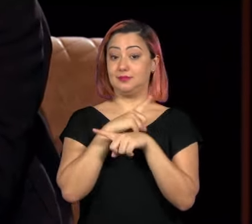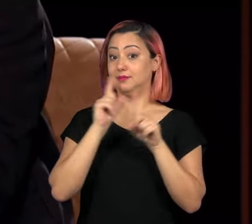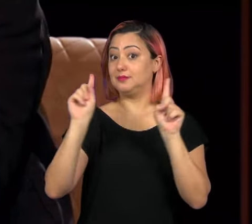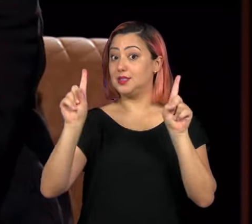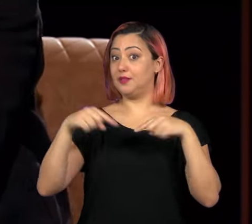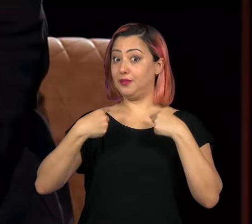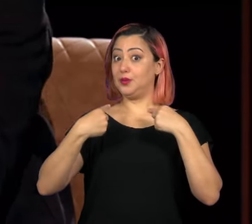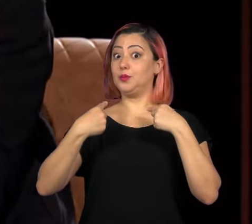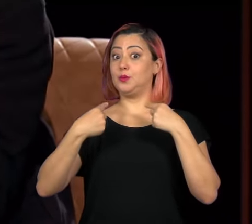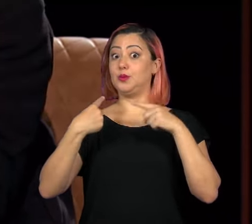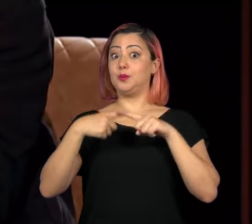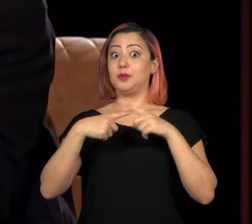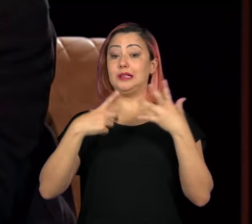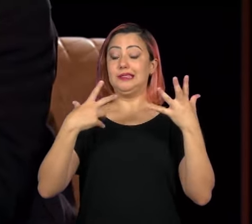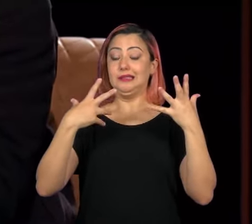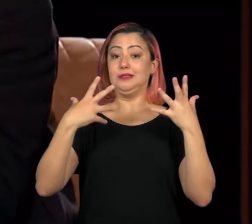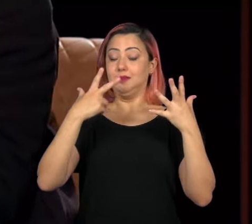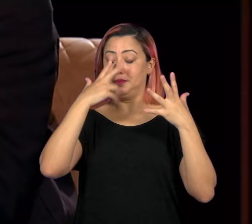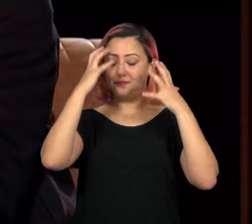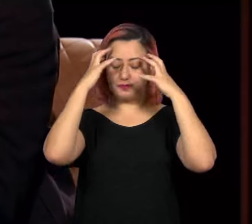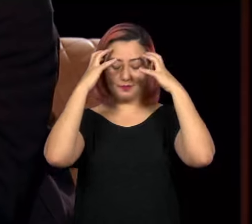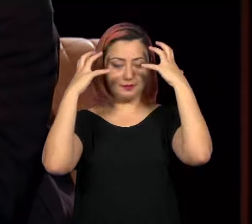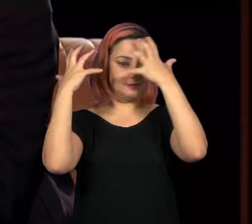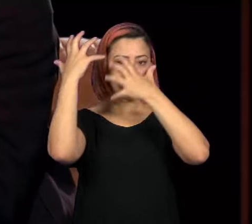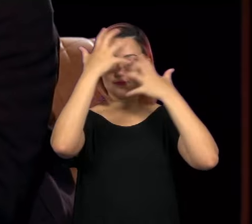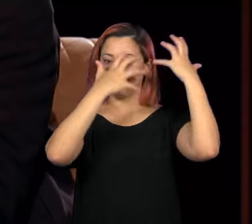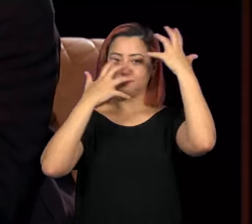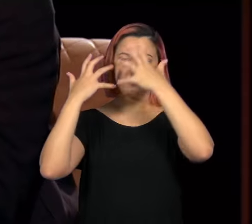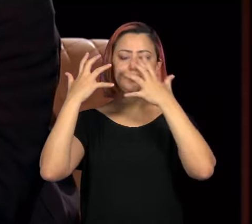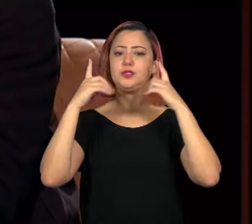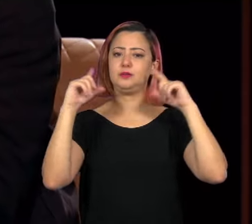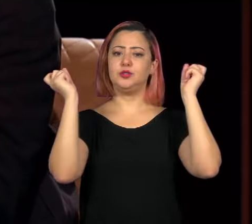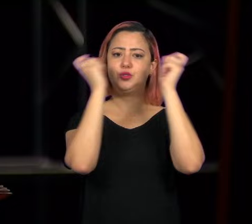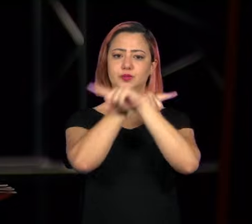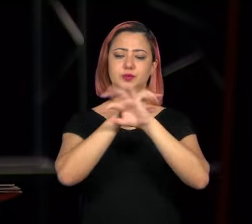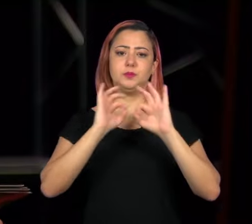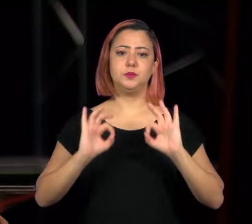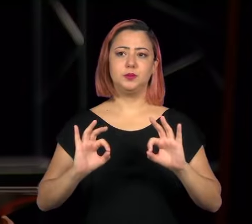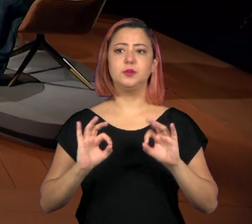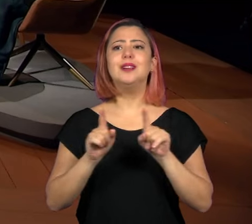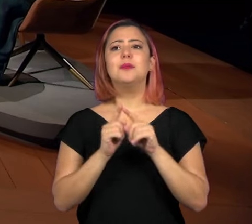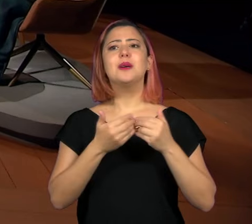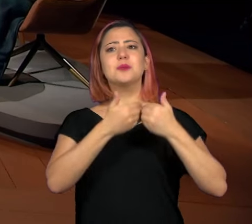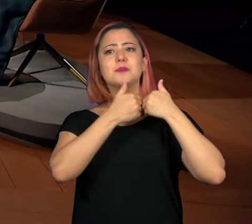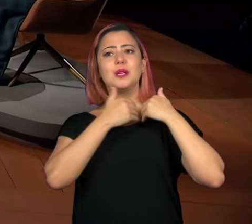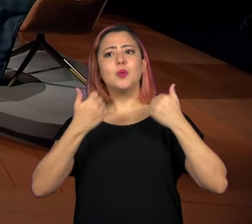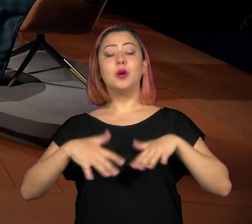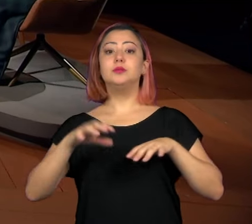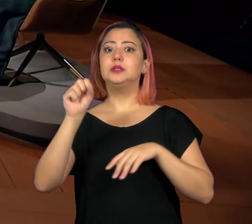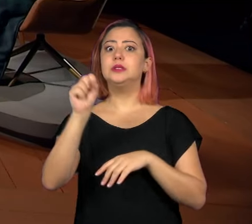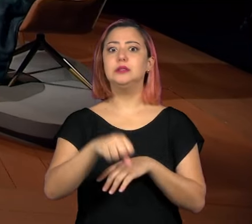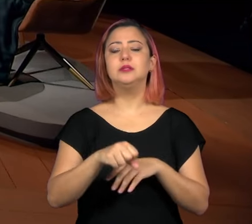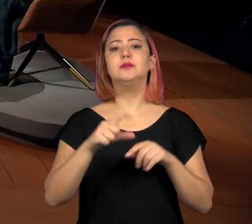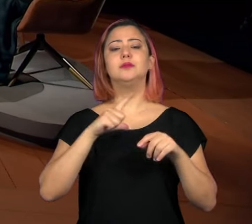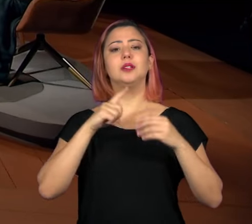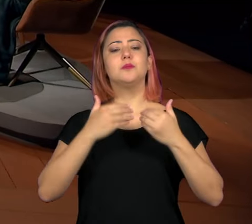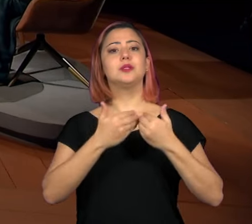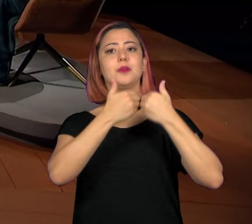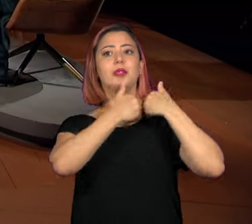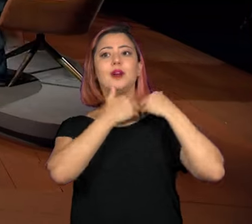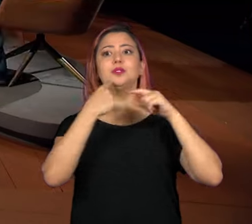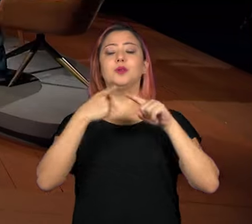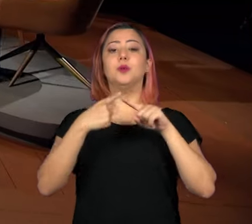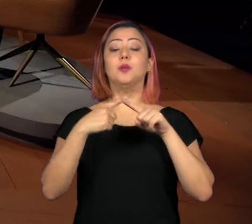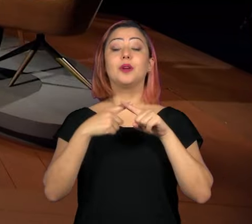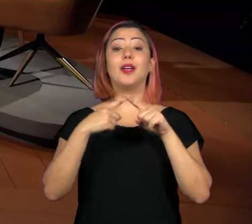a custa de uma quase loucura, porque é muito difícil, né? É muito difícil filmar. E você tem uma responsabilidade muito grande. Você tem uma responsabilidade muito grande de botar a perder